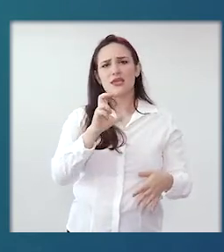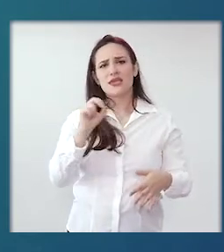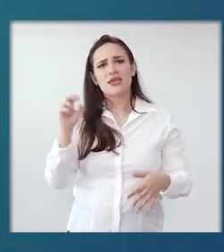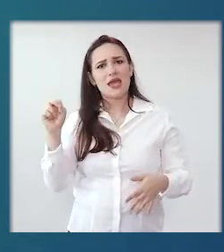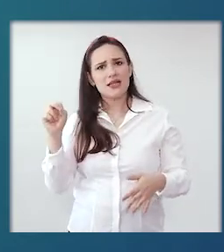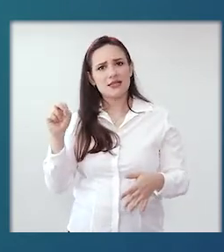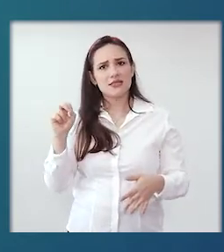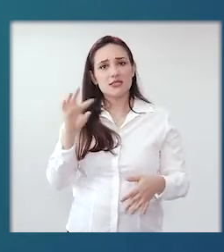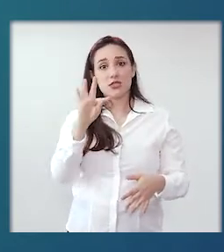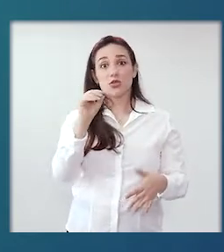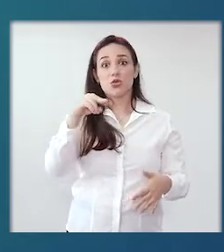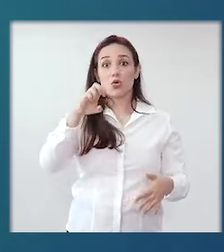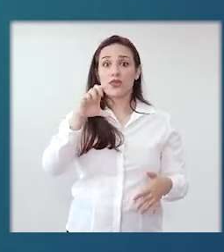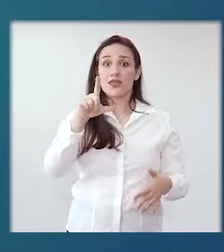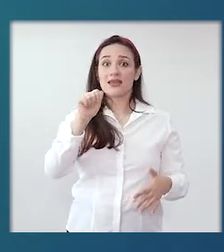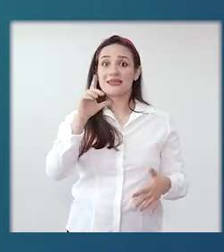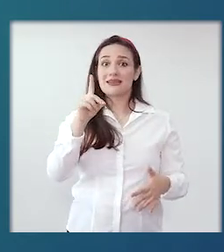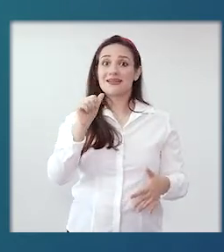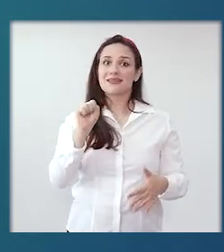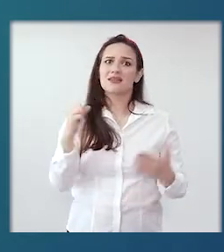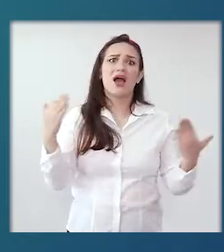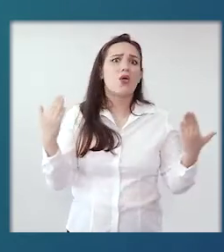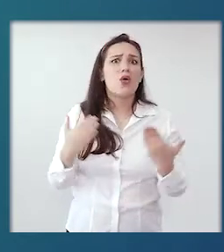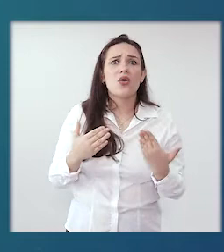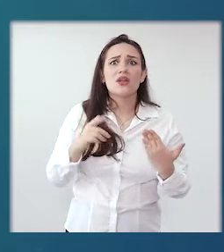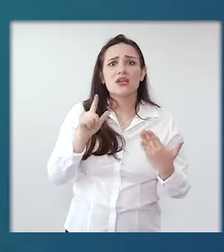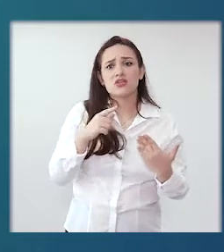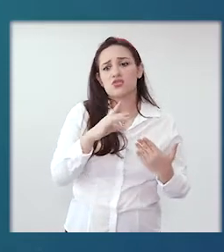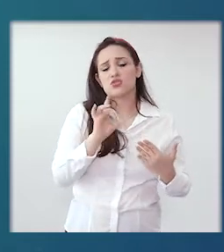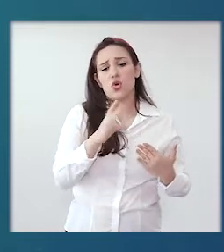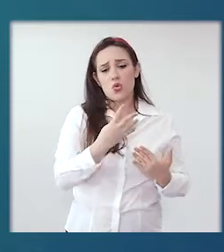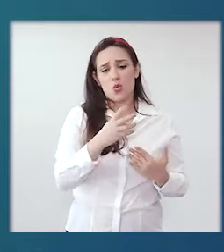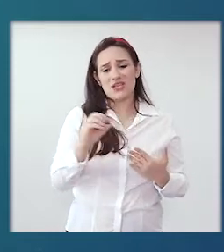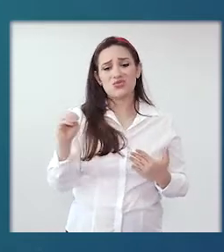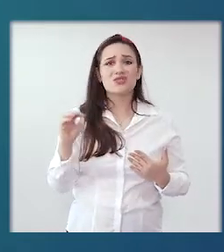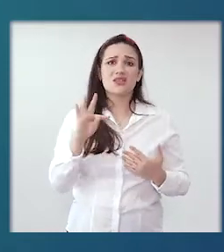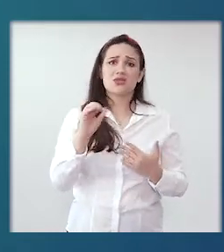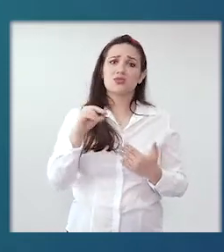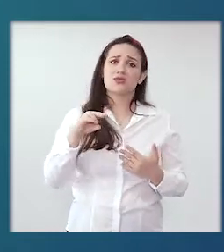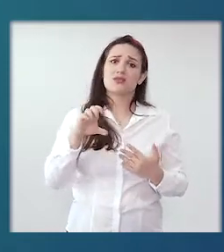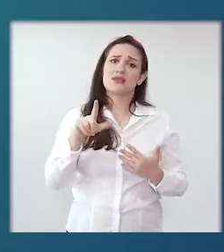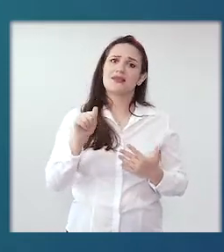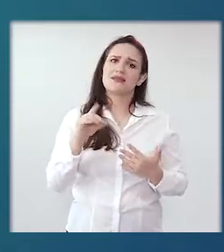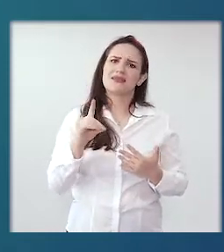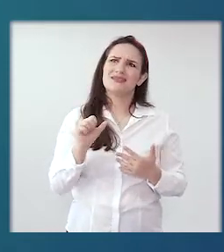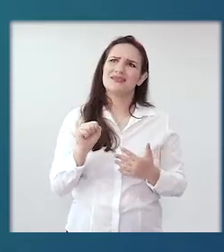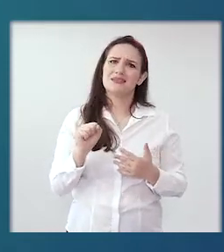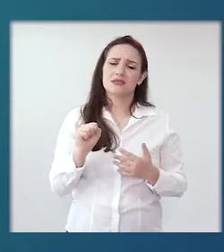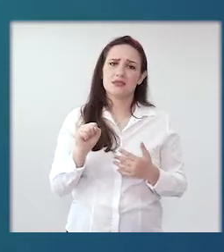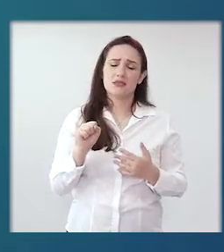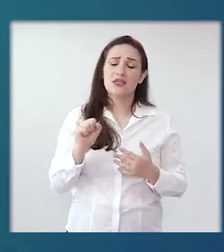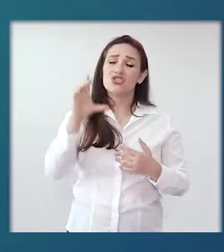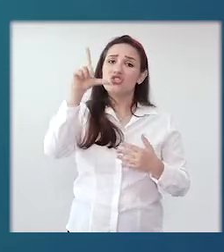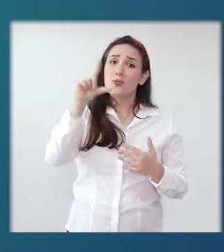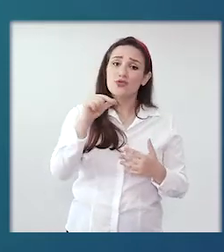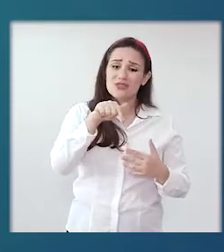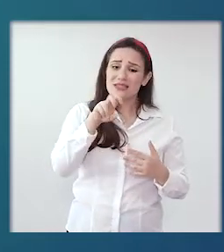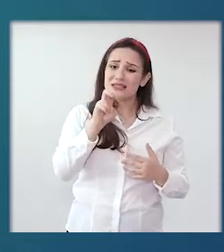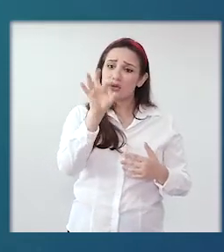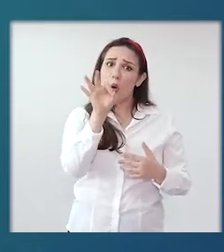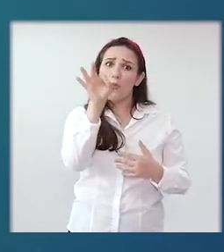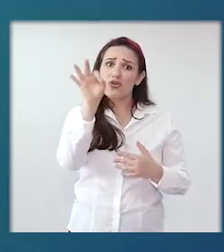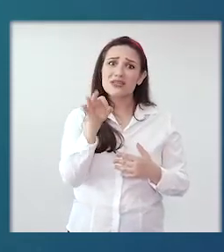96 e caiu para menos de 400 toneladas em 2016, uma redução de 75% no